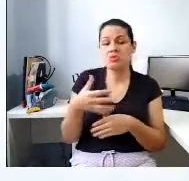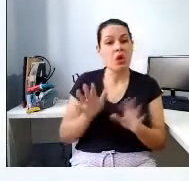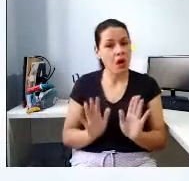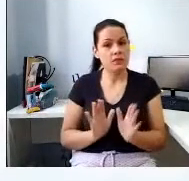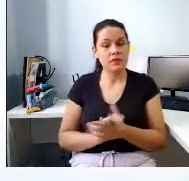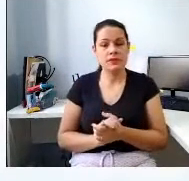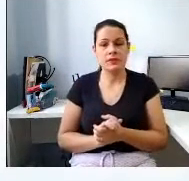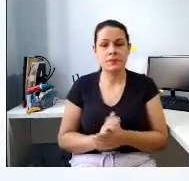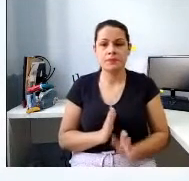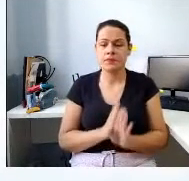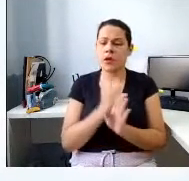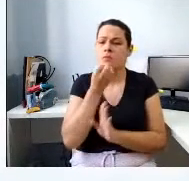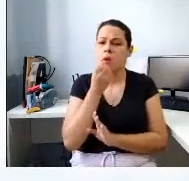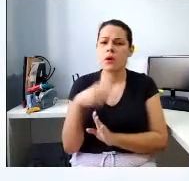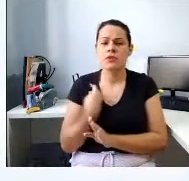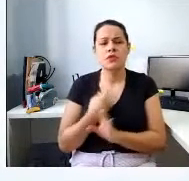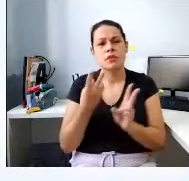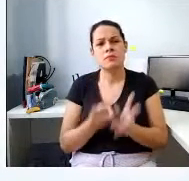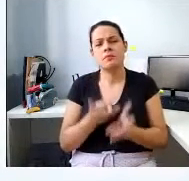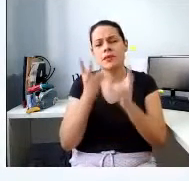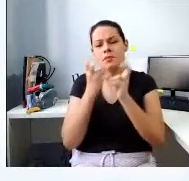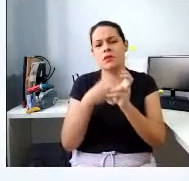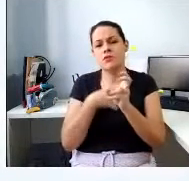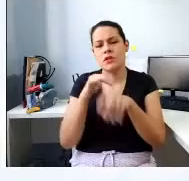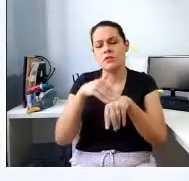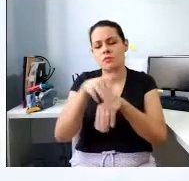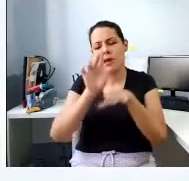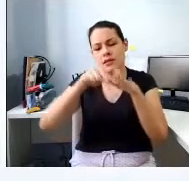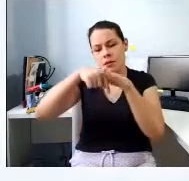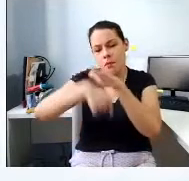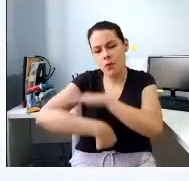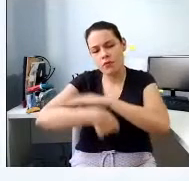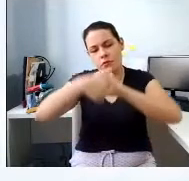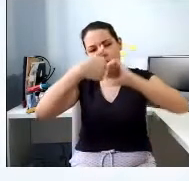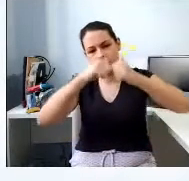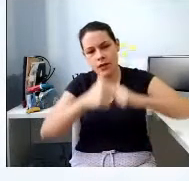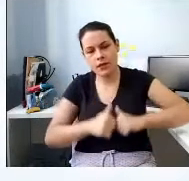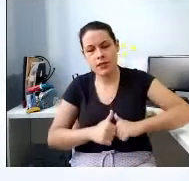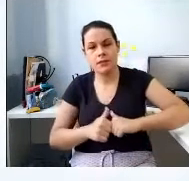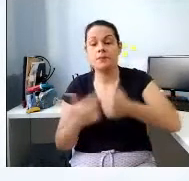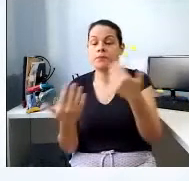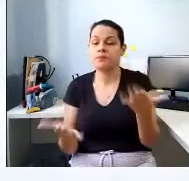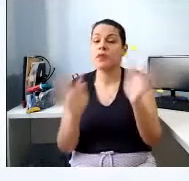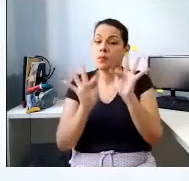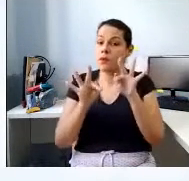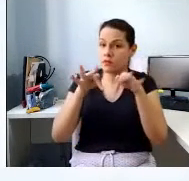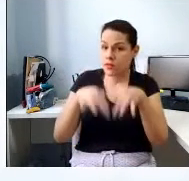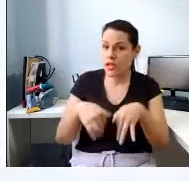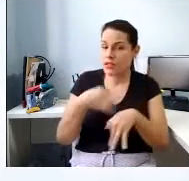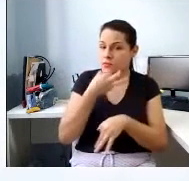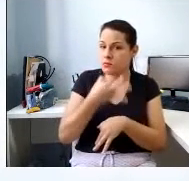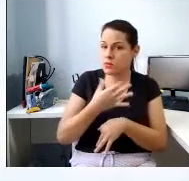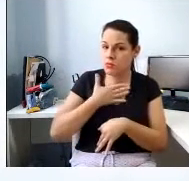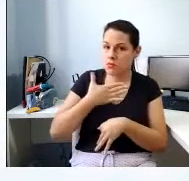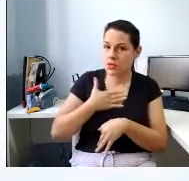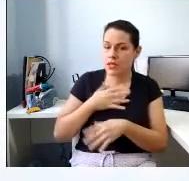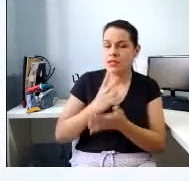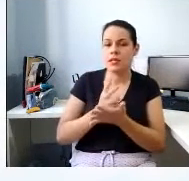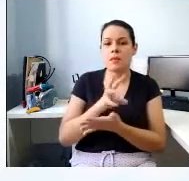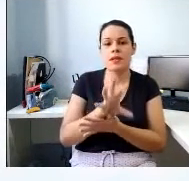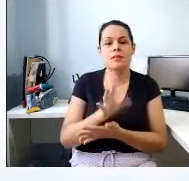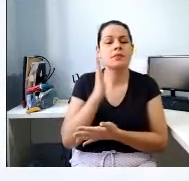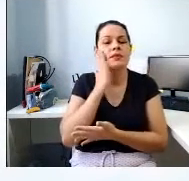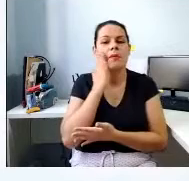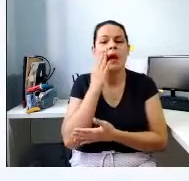é bom a gente olhar com um olhar um pouco mais aprofundado ali, que a gente vai ver. Por fim, eu acho que a questão colocada também é como é que